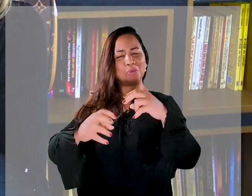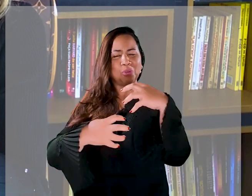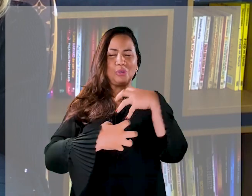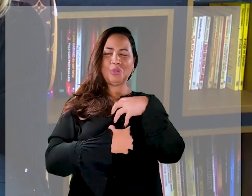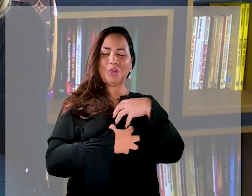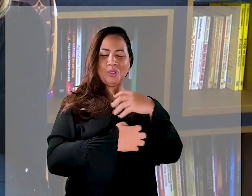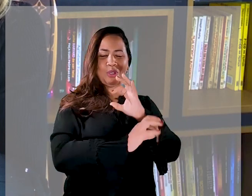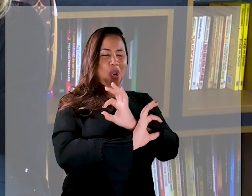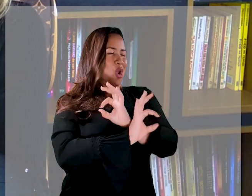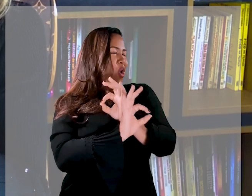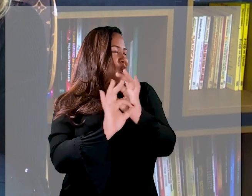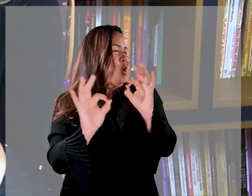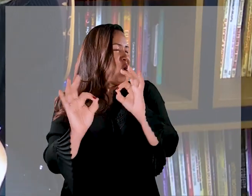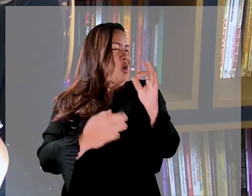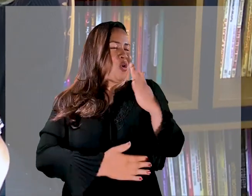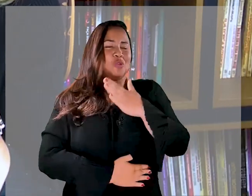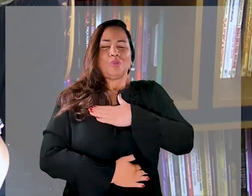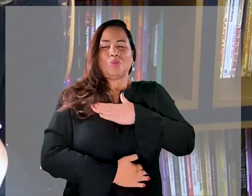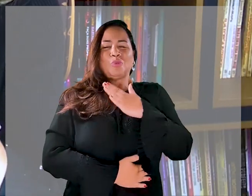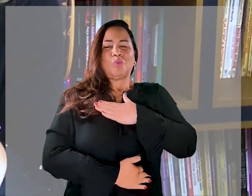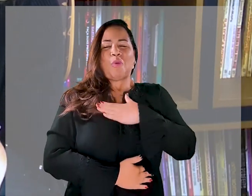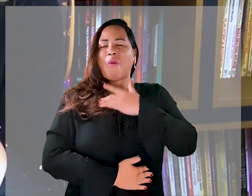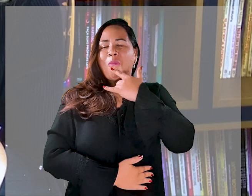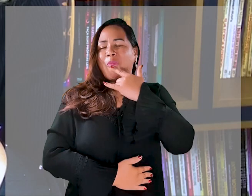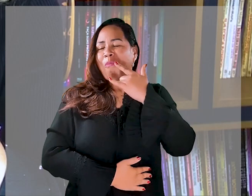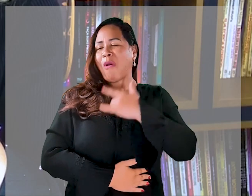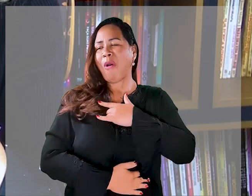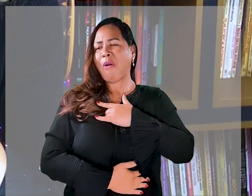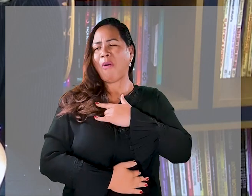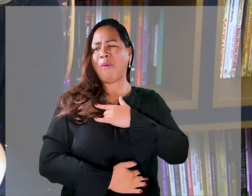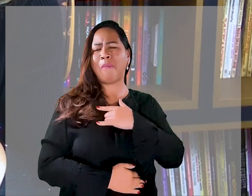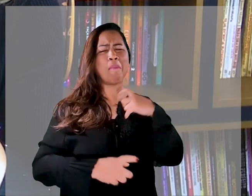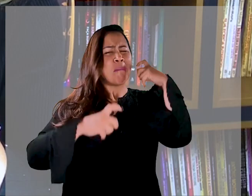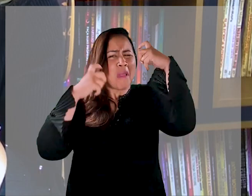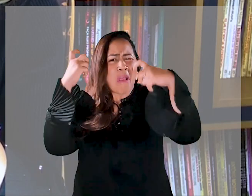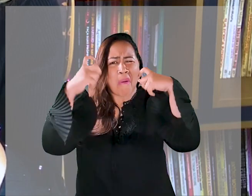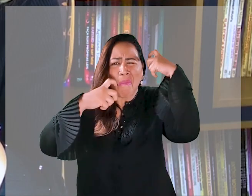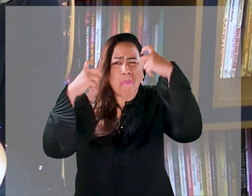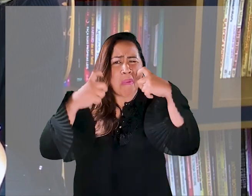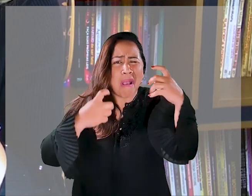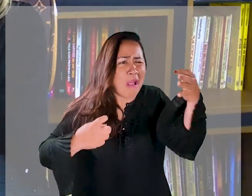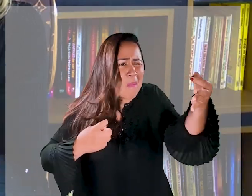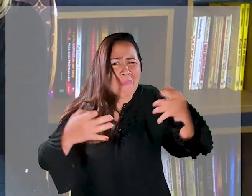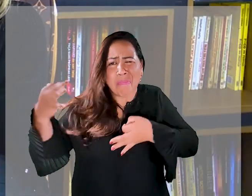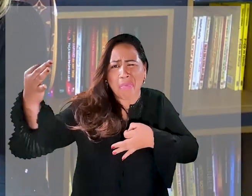se importar com a opinião dos outros. Uma vez que a opinião dos outros não tem nada a ver com você.